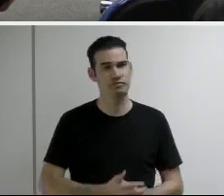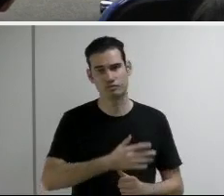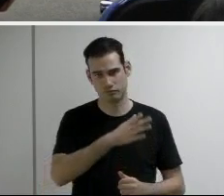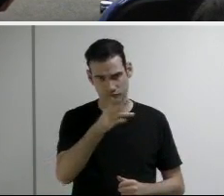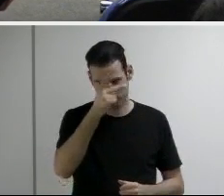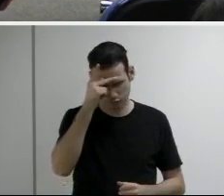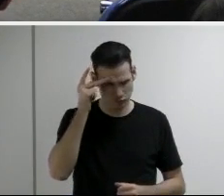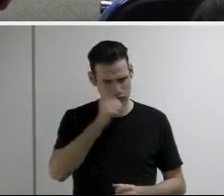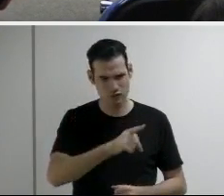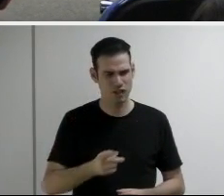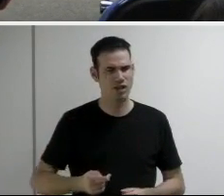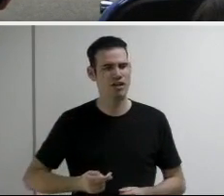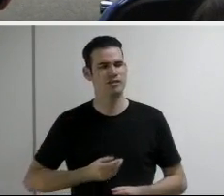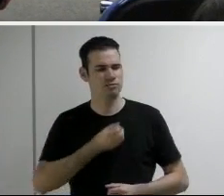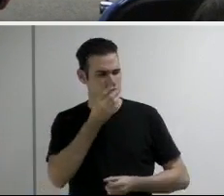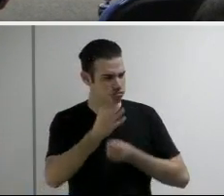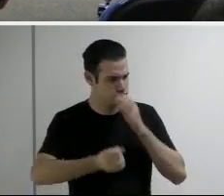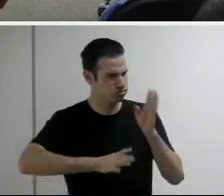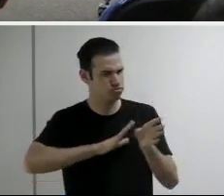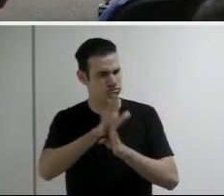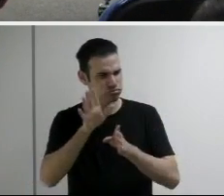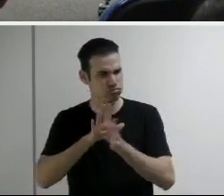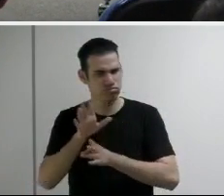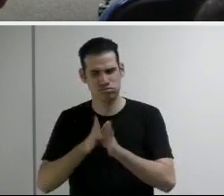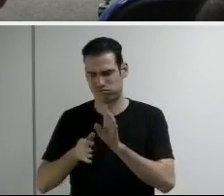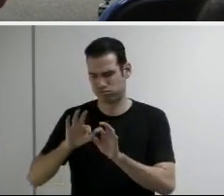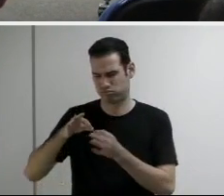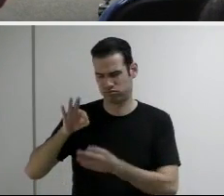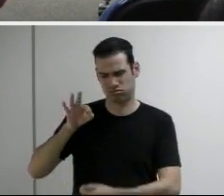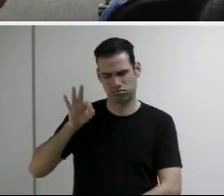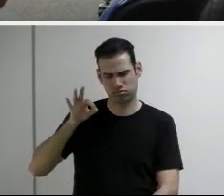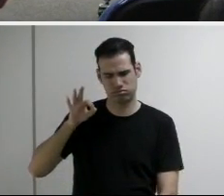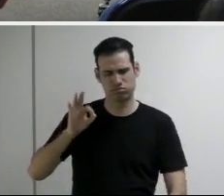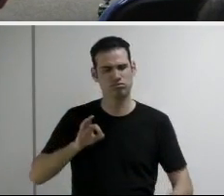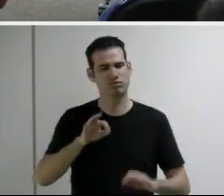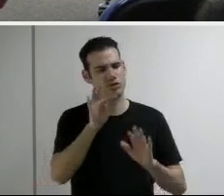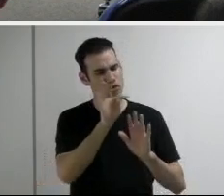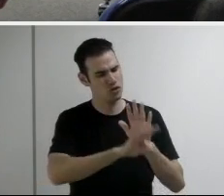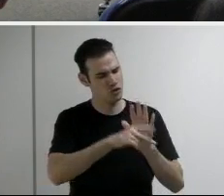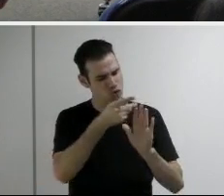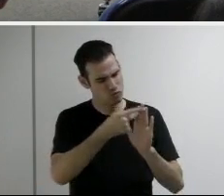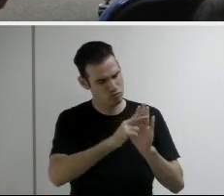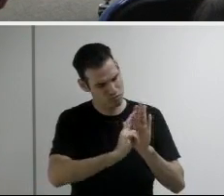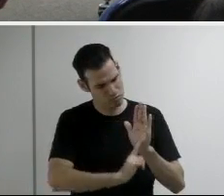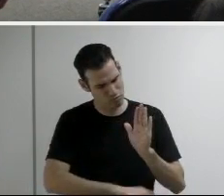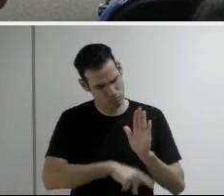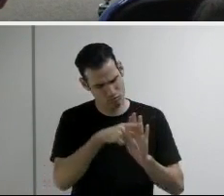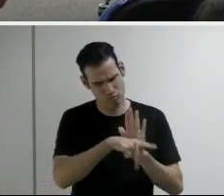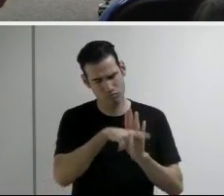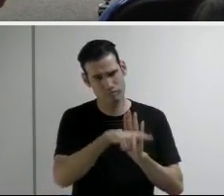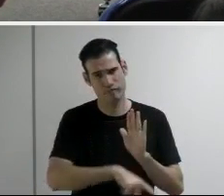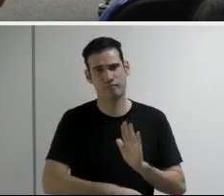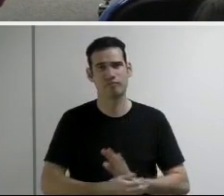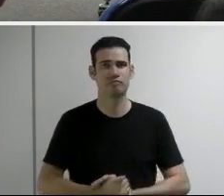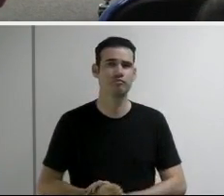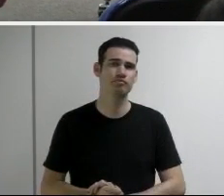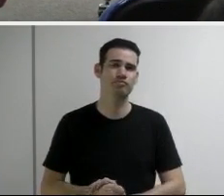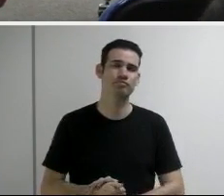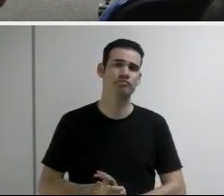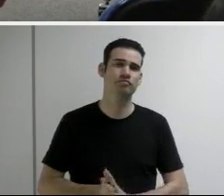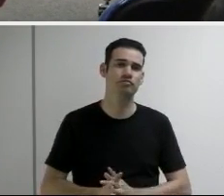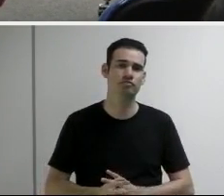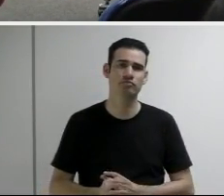detalhadas, que estavam longe de ser principiológicas, né? Porque aqui no Brasil a gente nunca sabe como é que uma lei